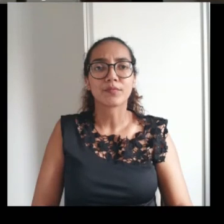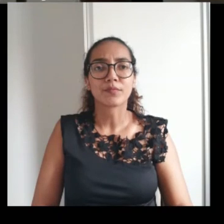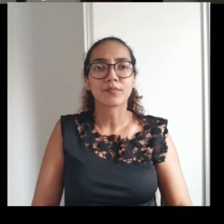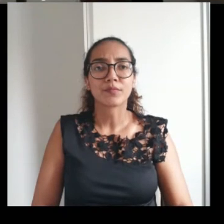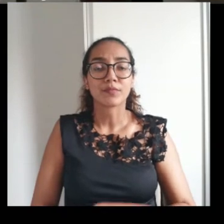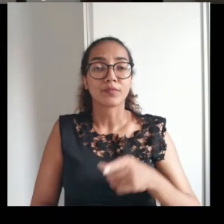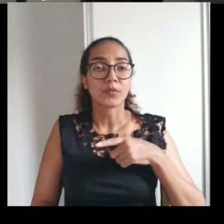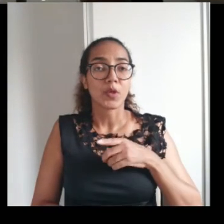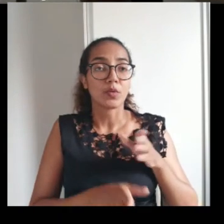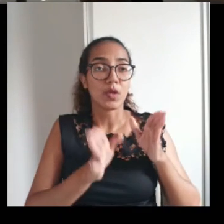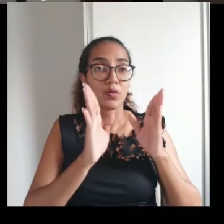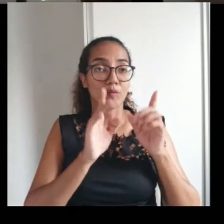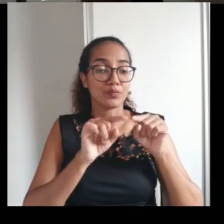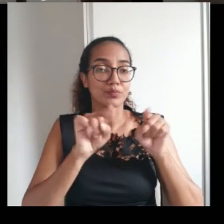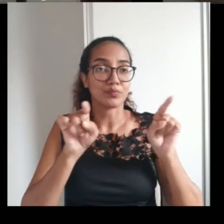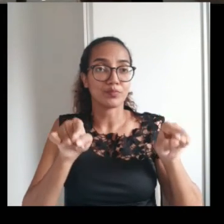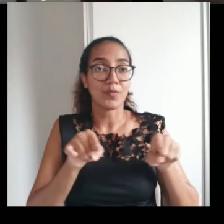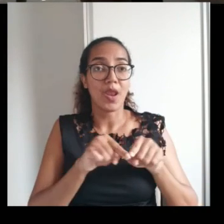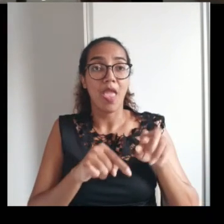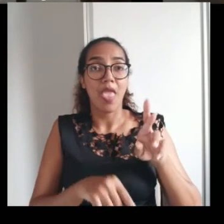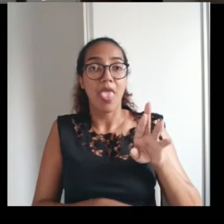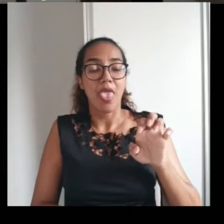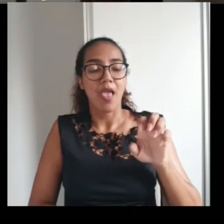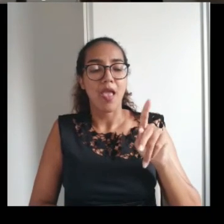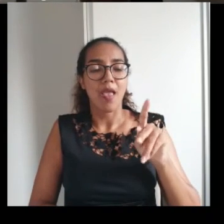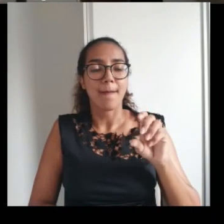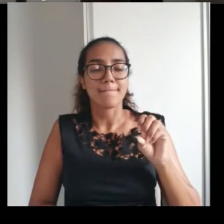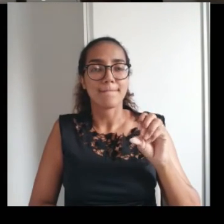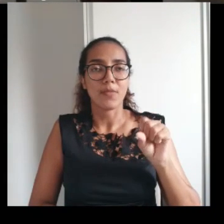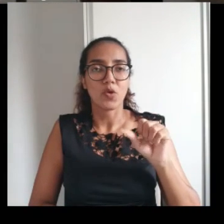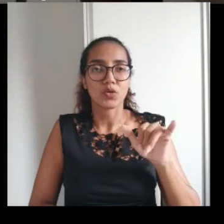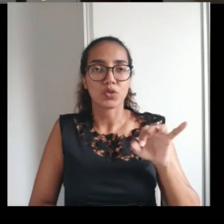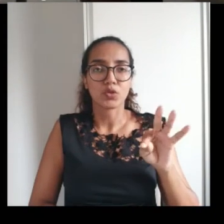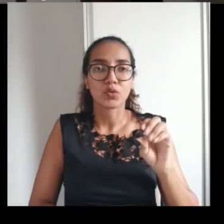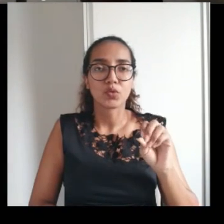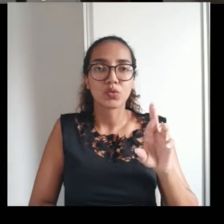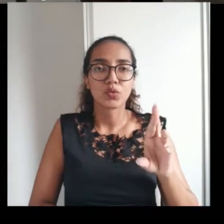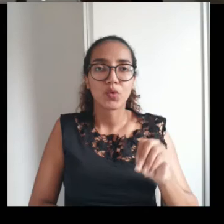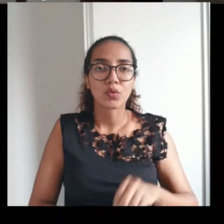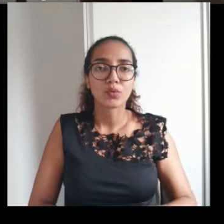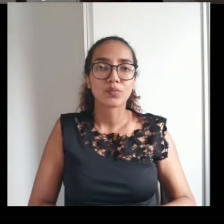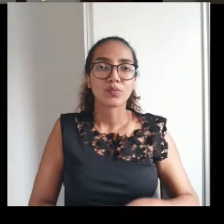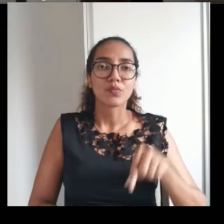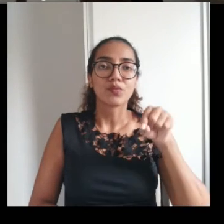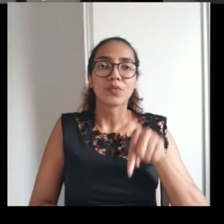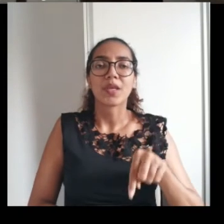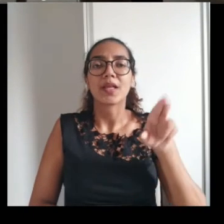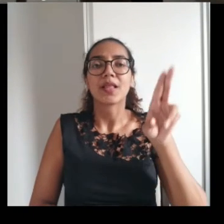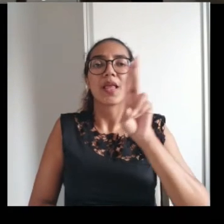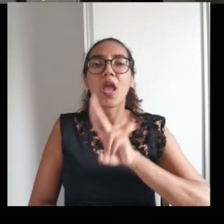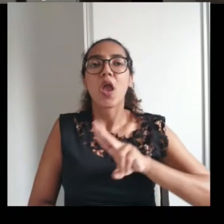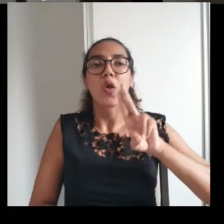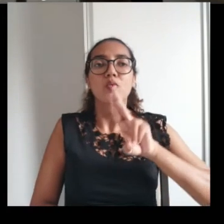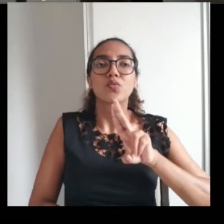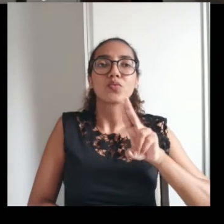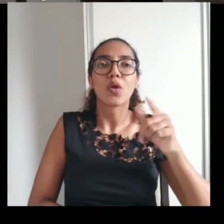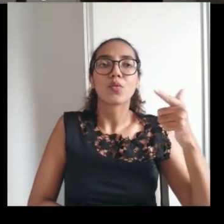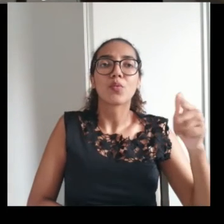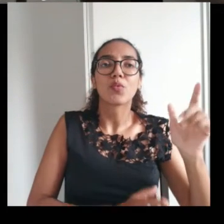contas, né? Tá aqui. Esse repositório de contas é usado pelo cadastro,